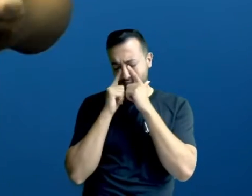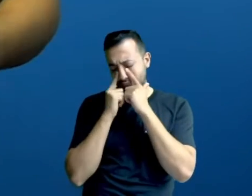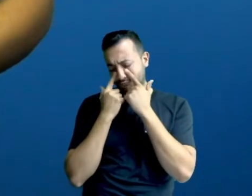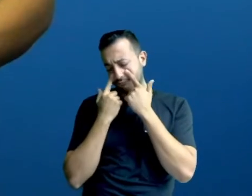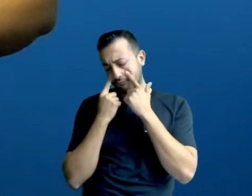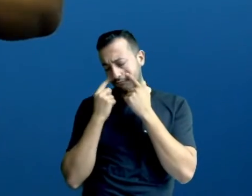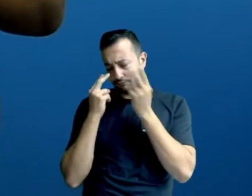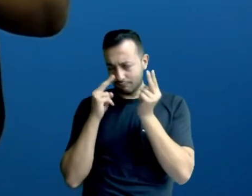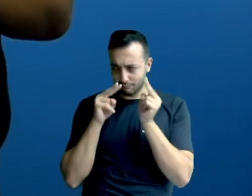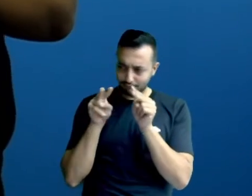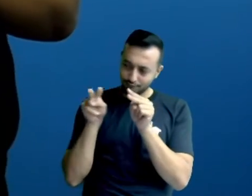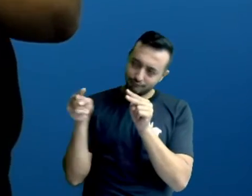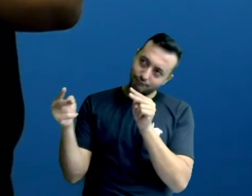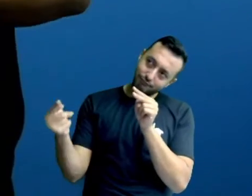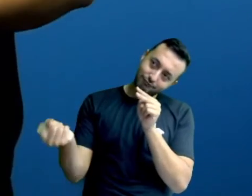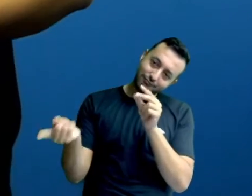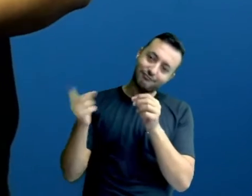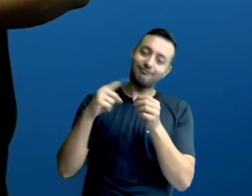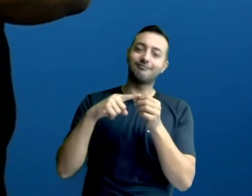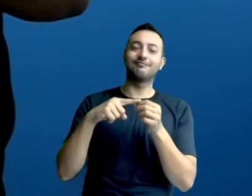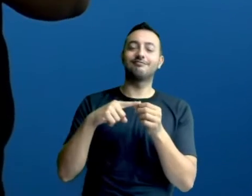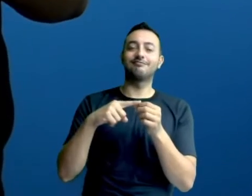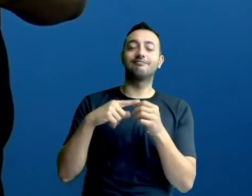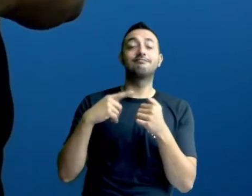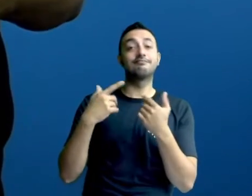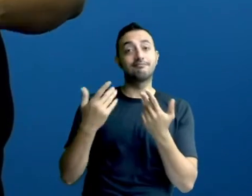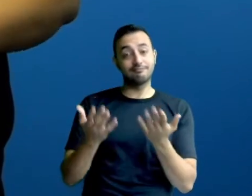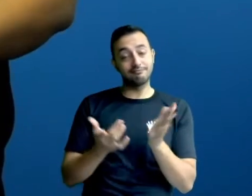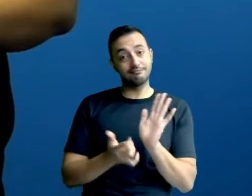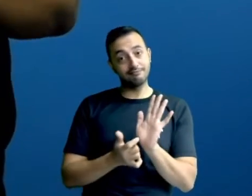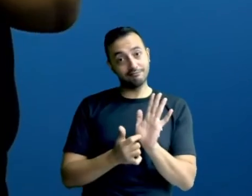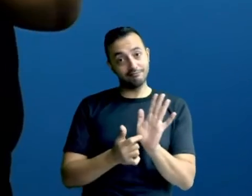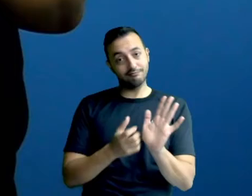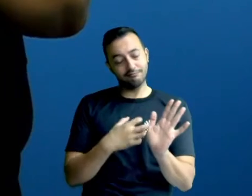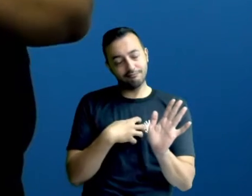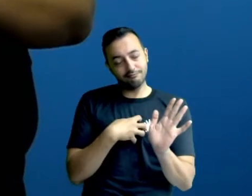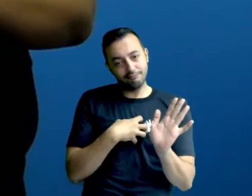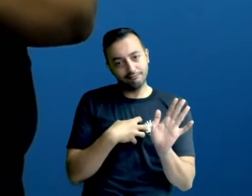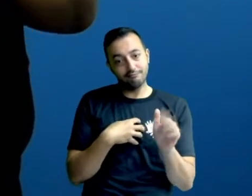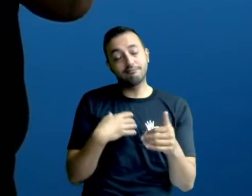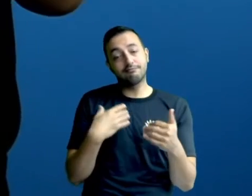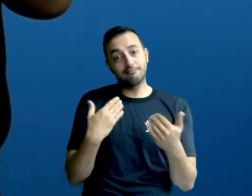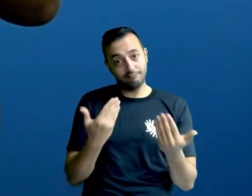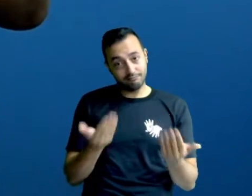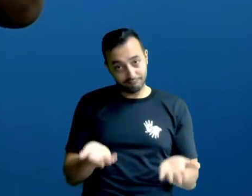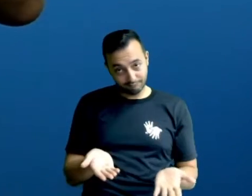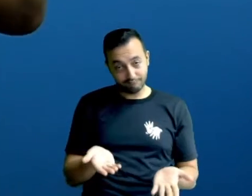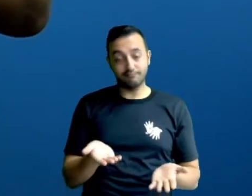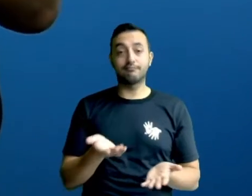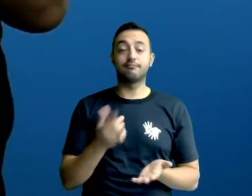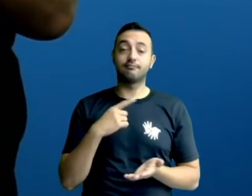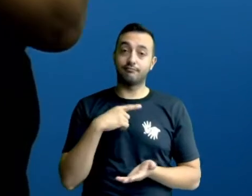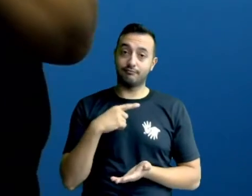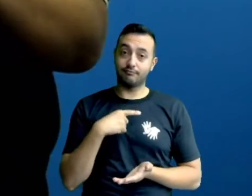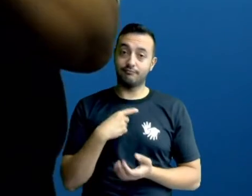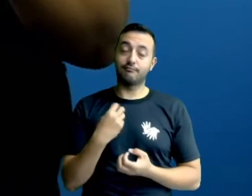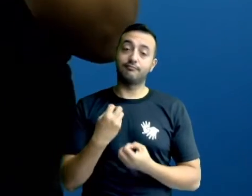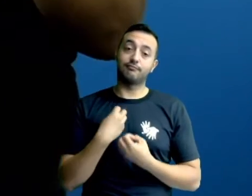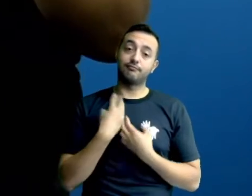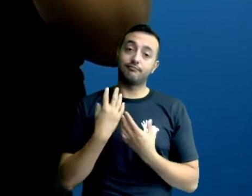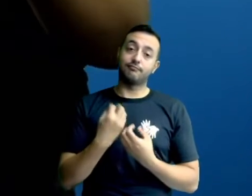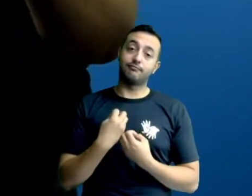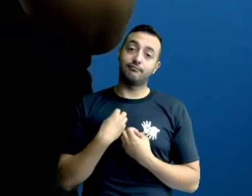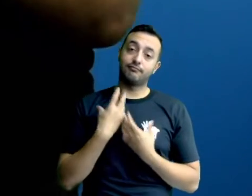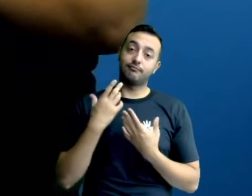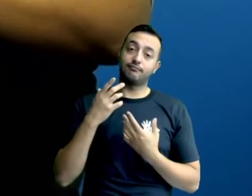olhar voltou. Ou seja, aqui demonstra sentimento. Nesse caso, chamamos de